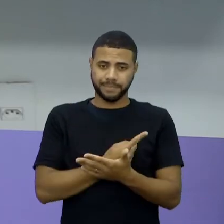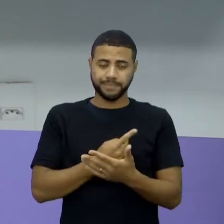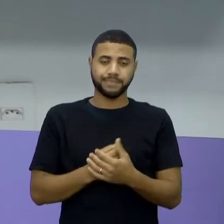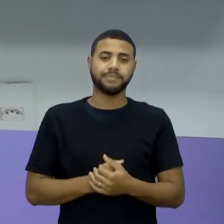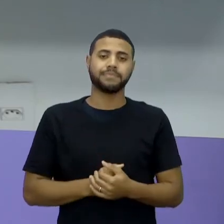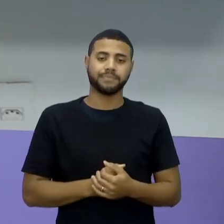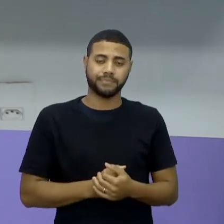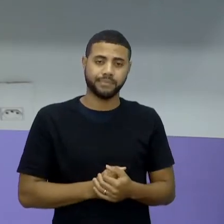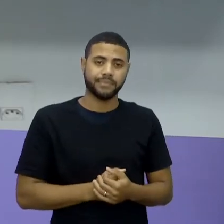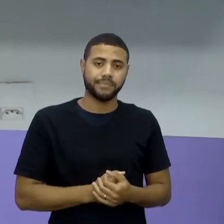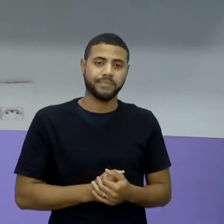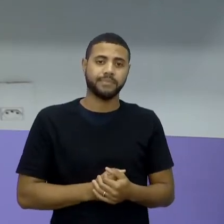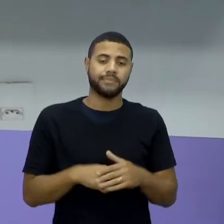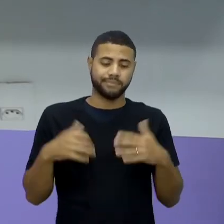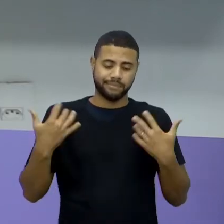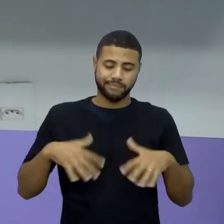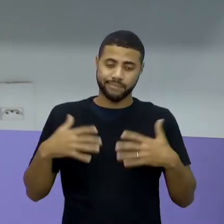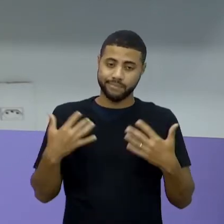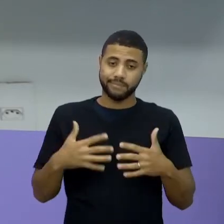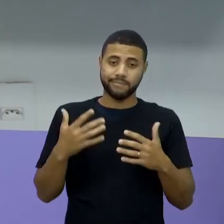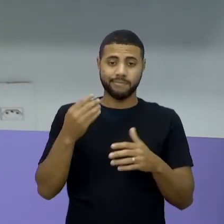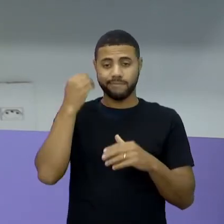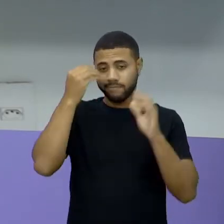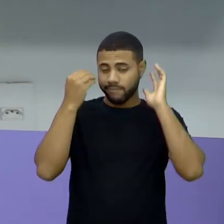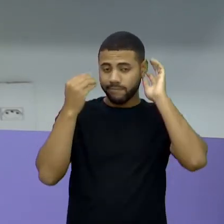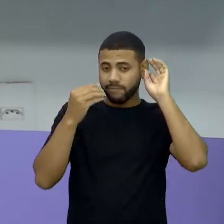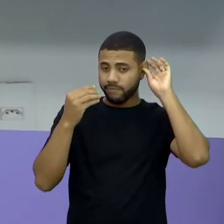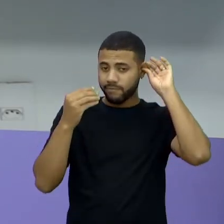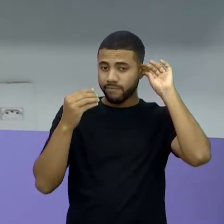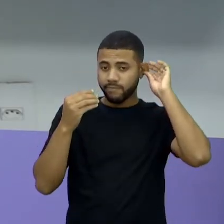o relato dessas experiências motivou